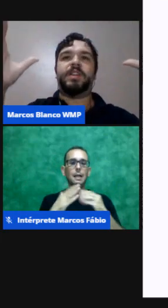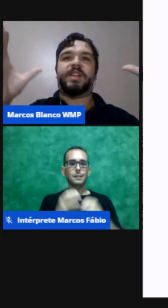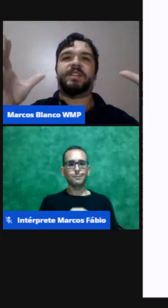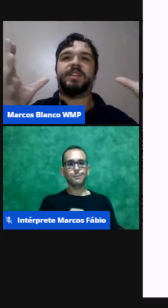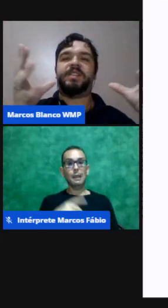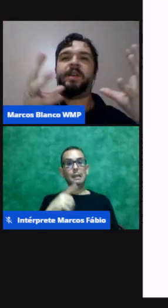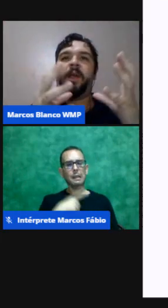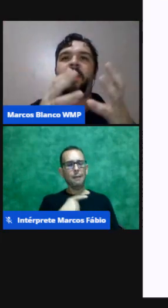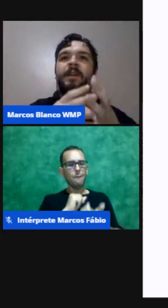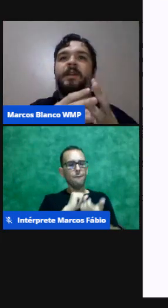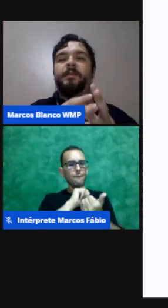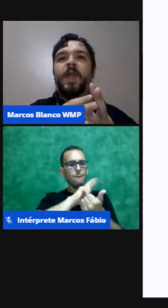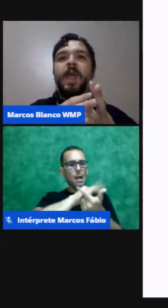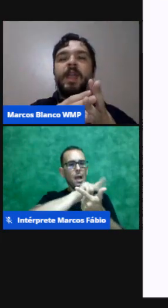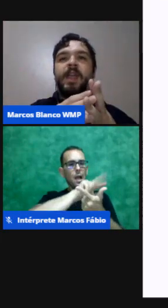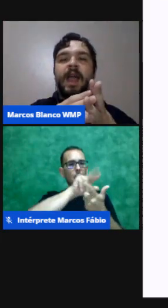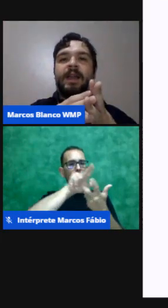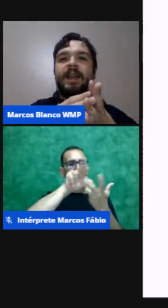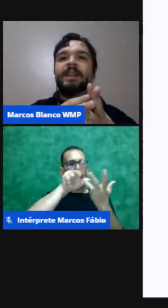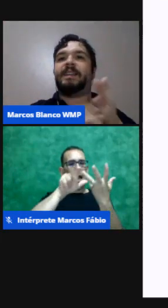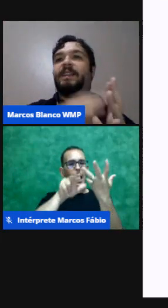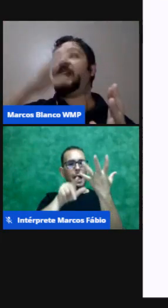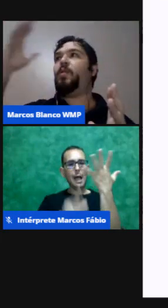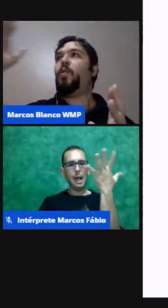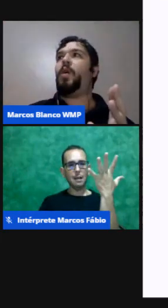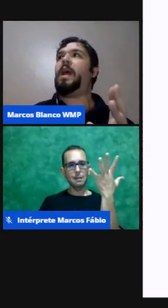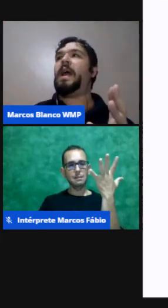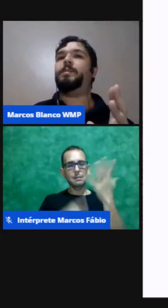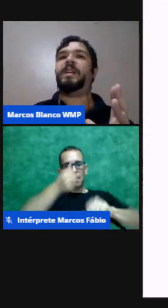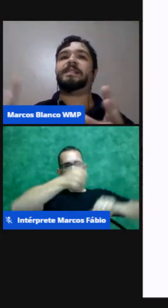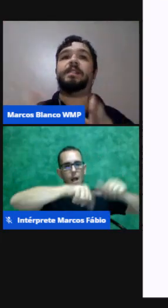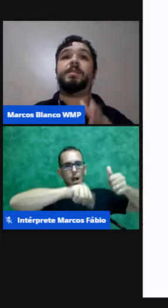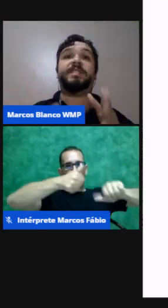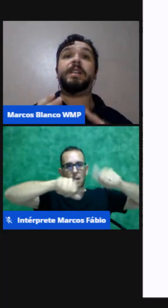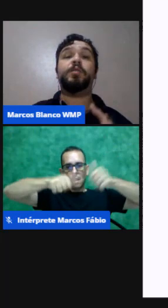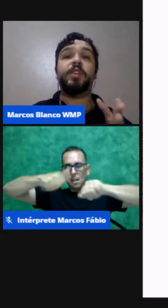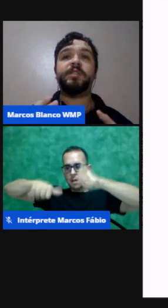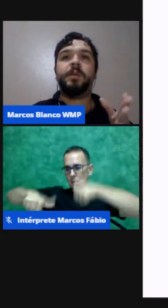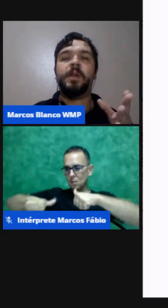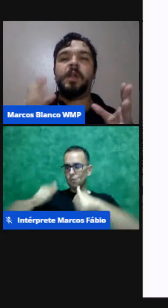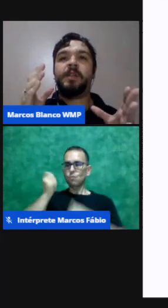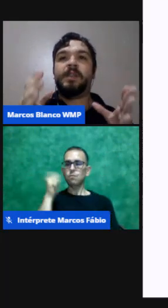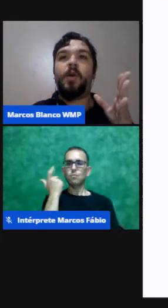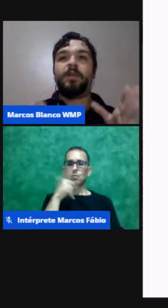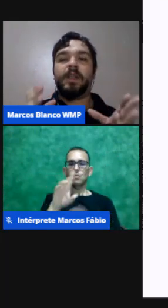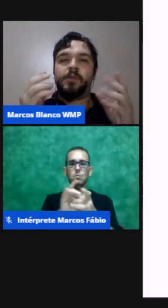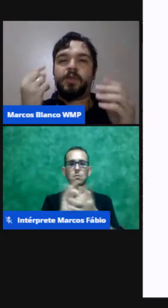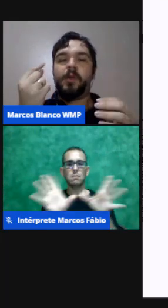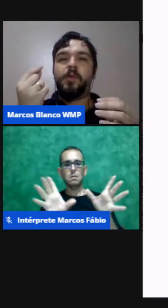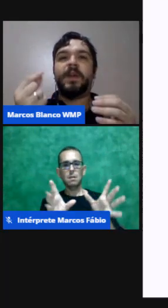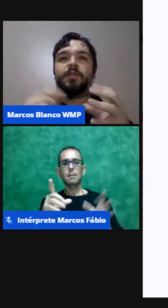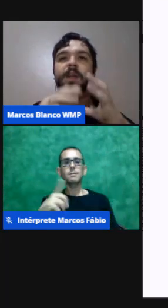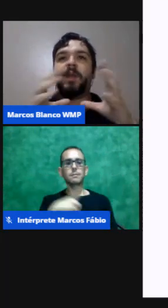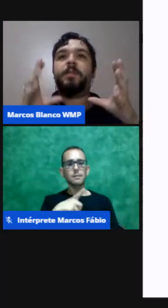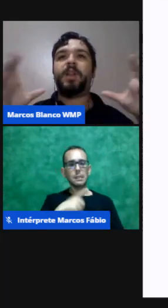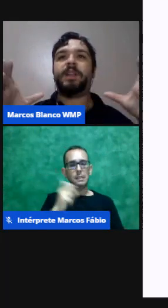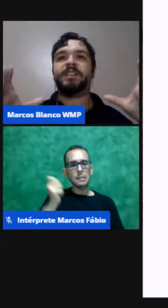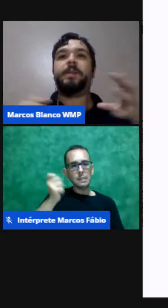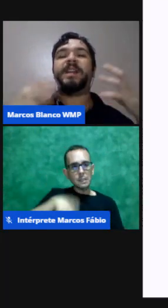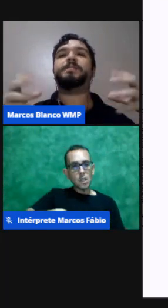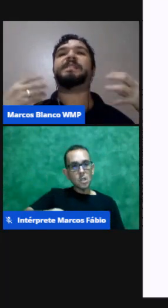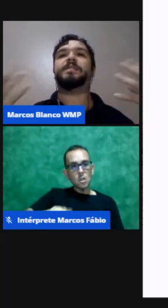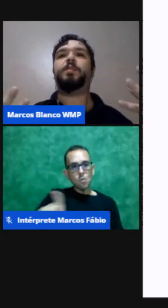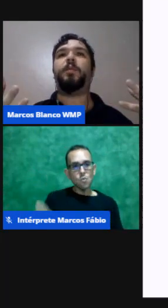vários fatores que a gente analisa até que ocorra a liberação, mas tem um fator